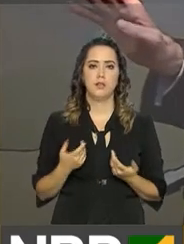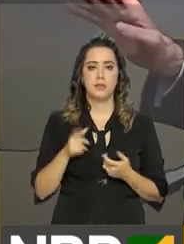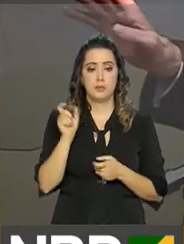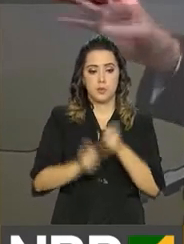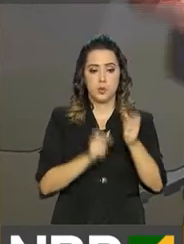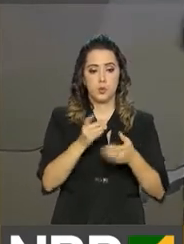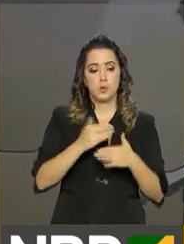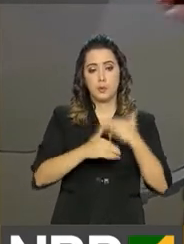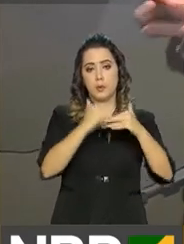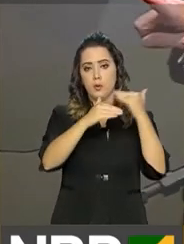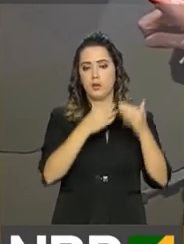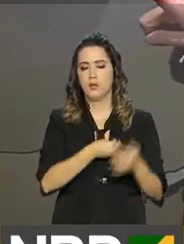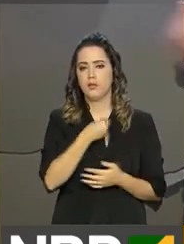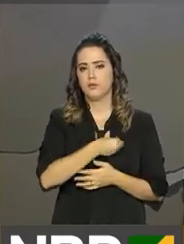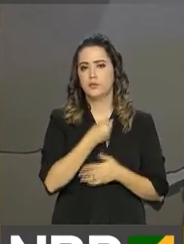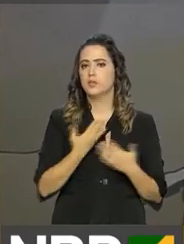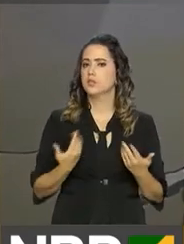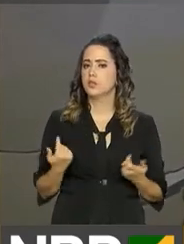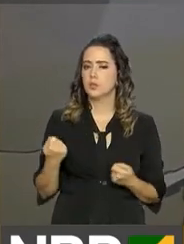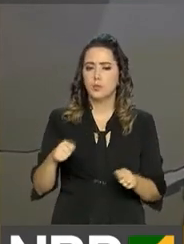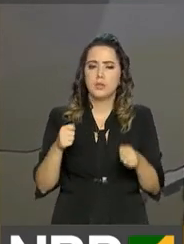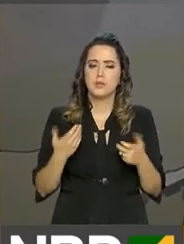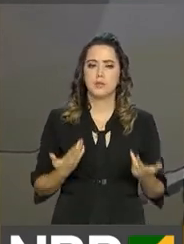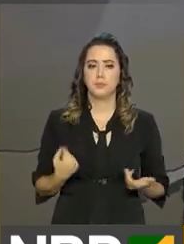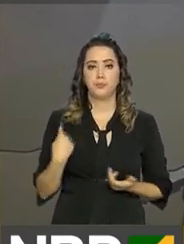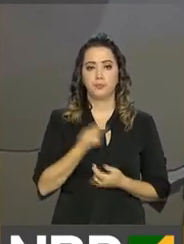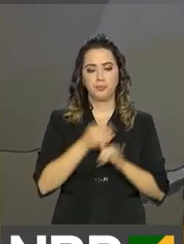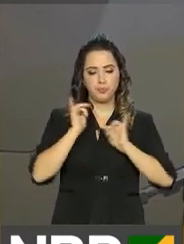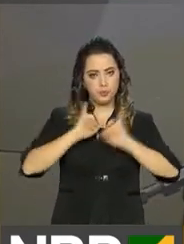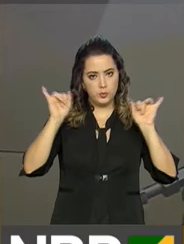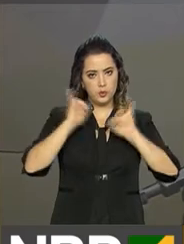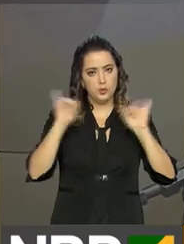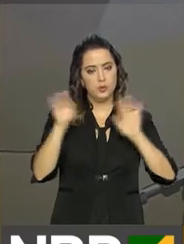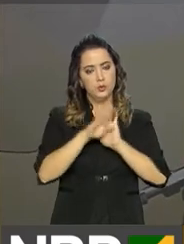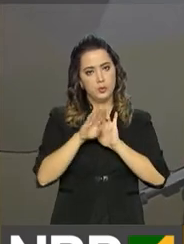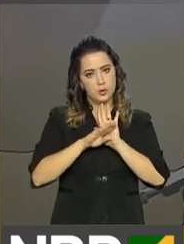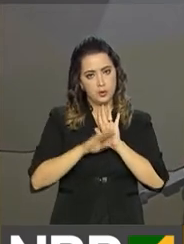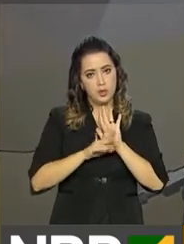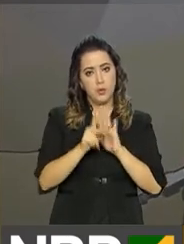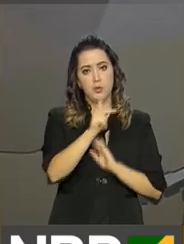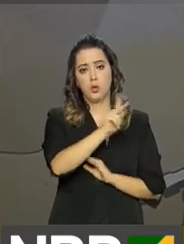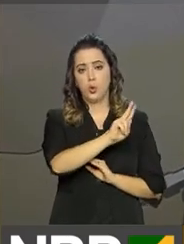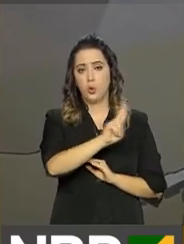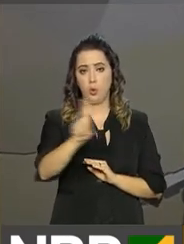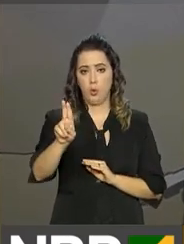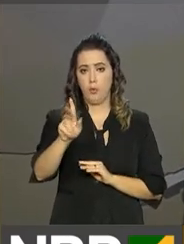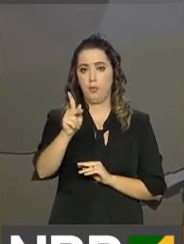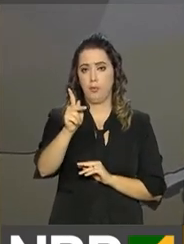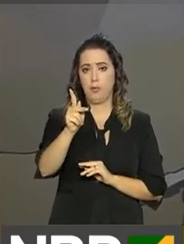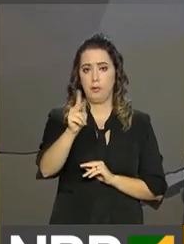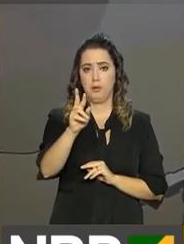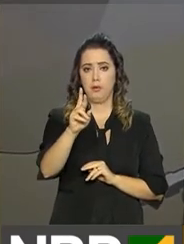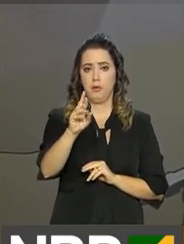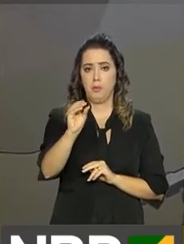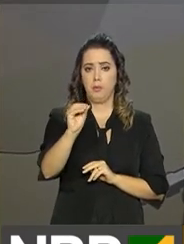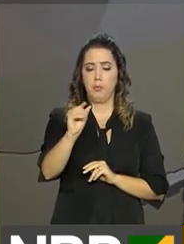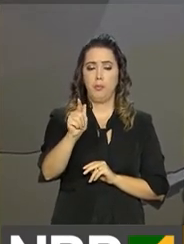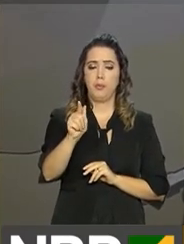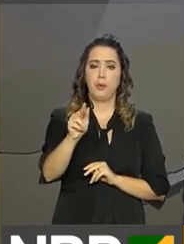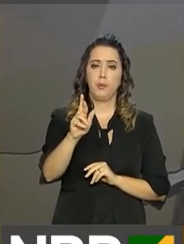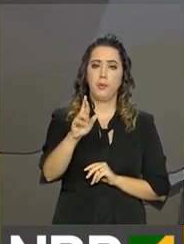faz mais necessário. O que é que nós fizemos? Nós lançamos um programa chamado Progredir, que significa o seguinte: falamos